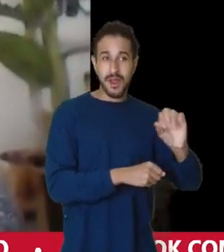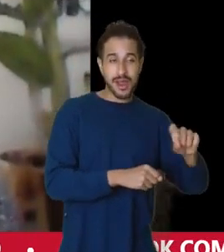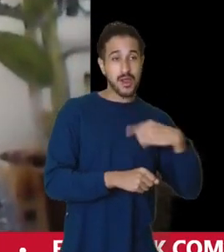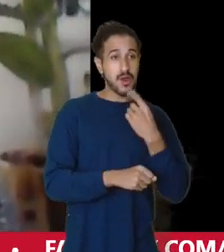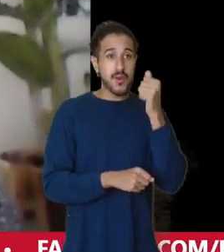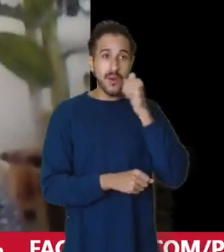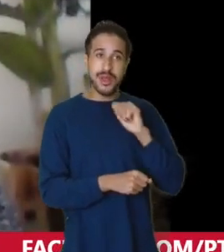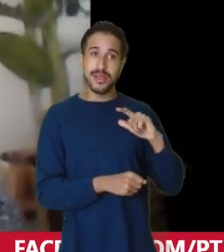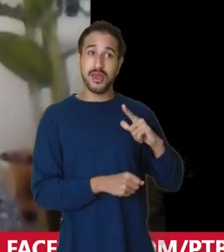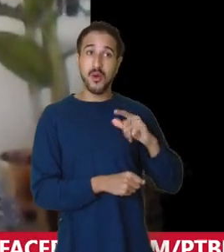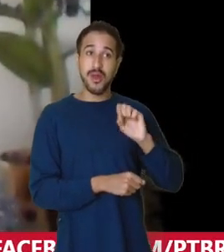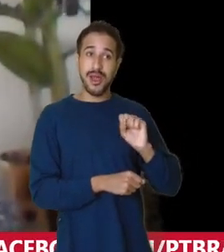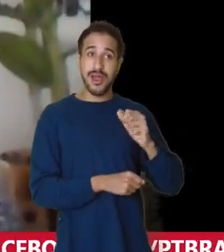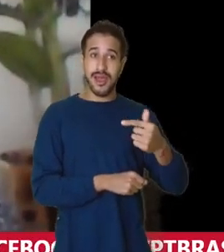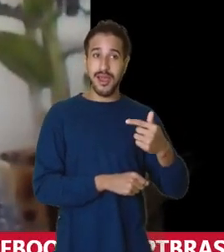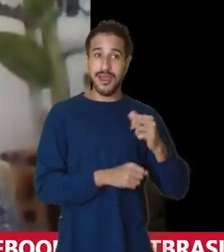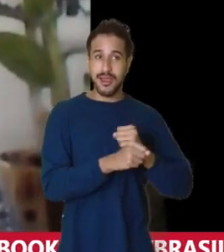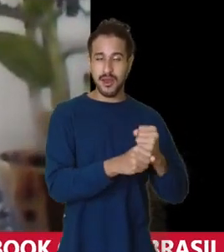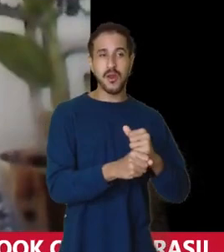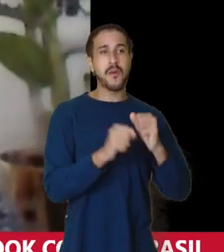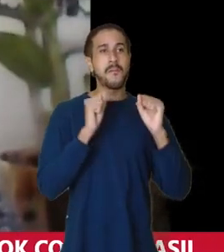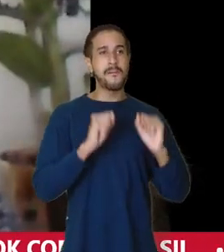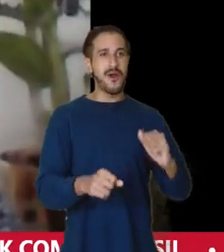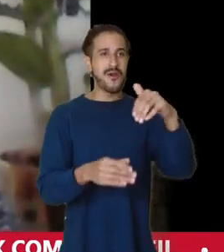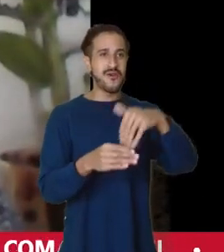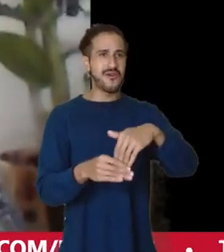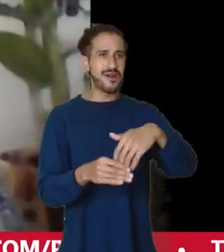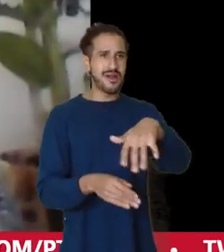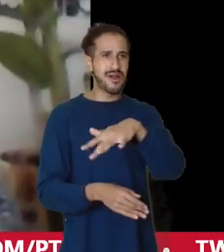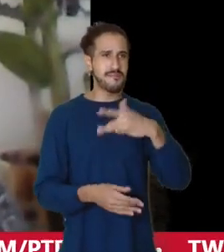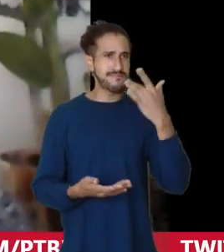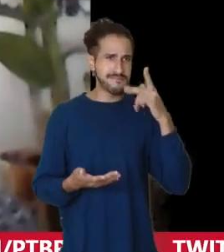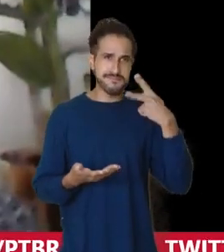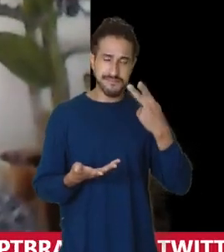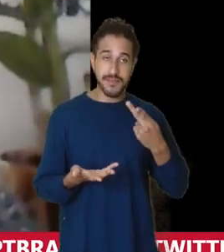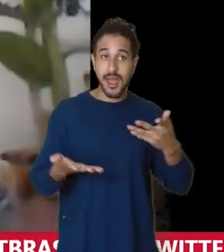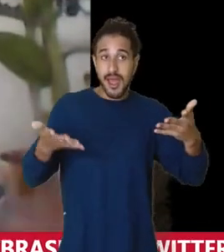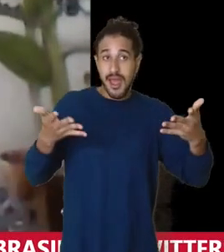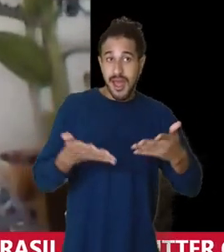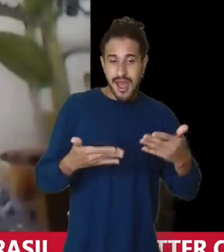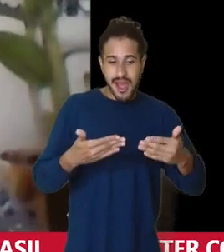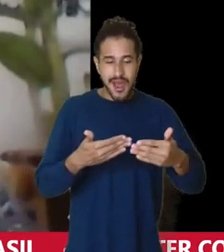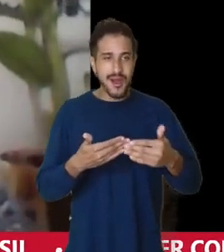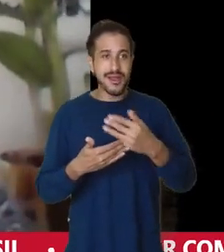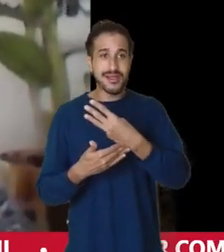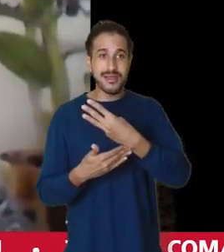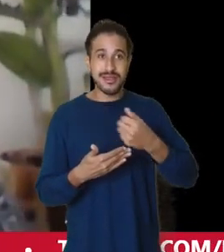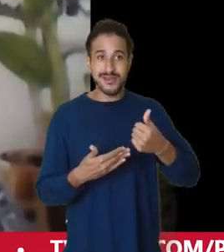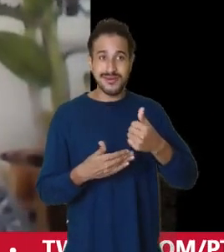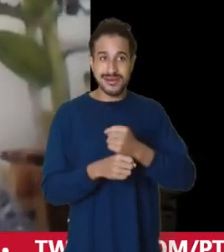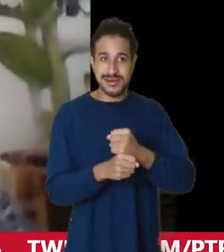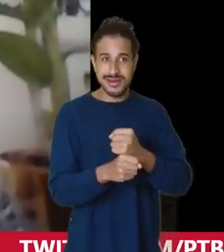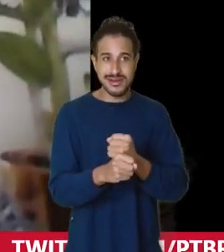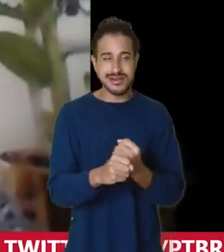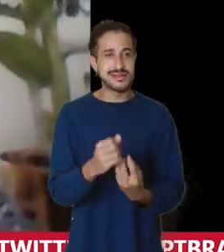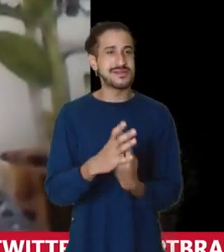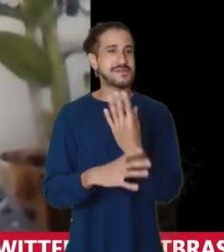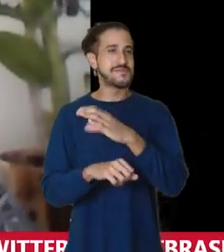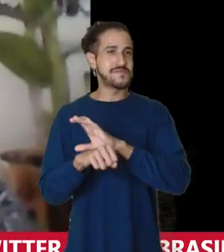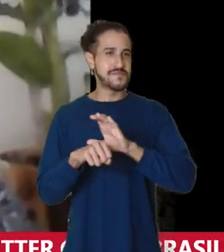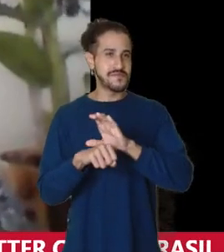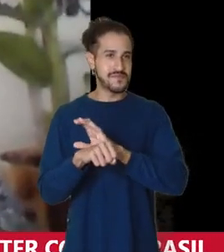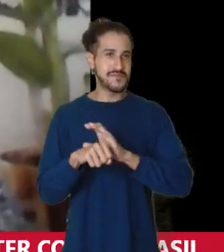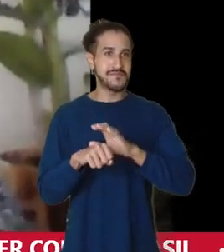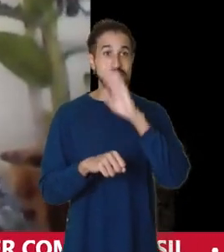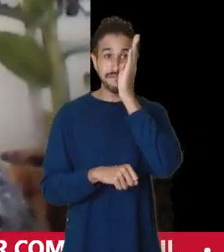apenas 87 anos de participação das mulheres na política. E agora, nos 31 anos da Constituição